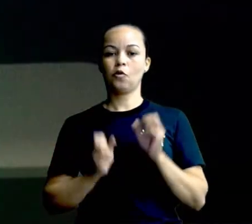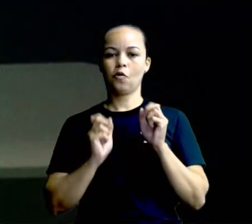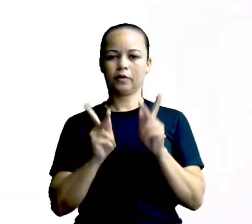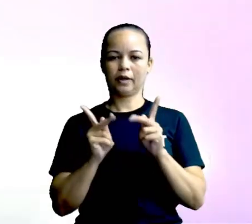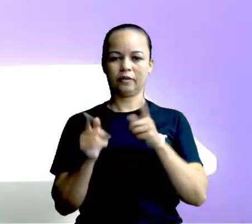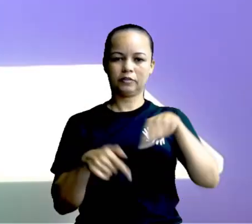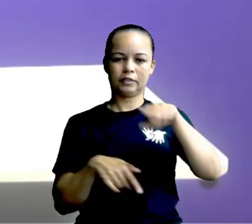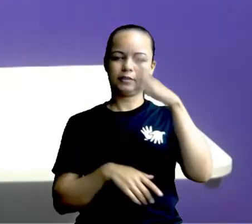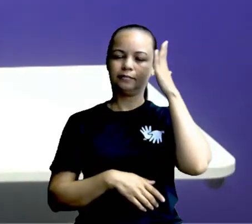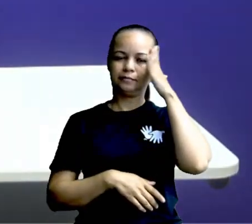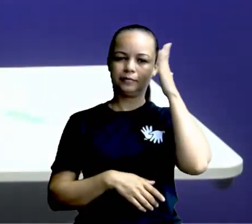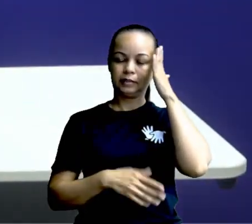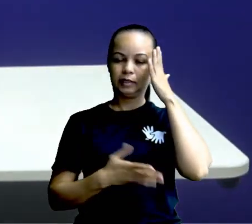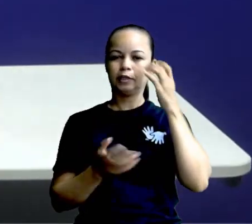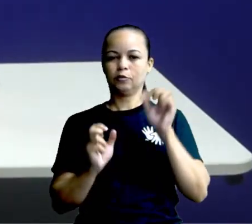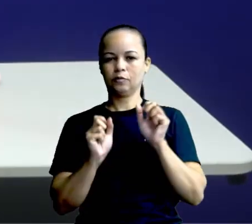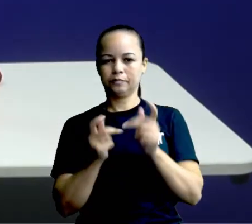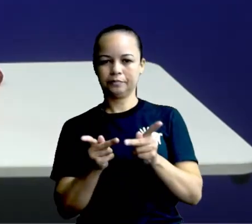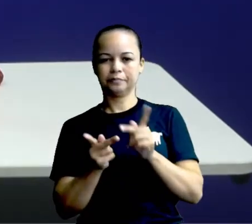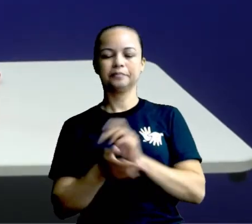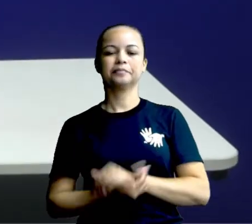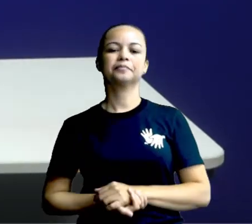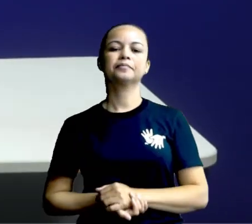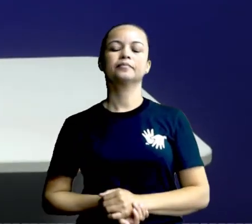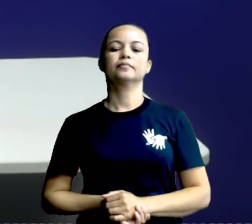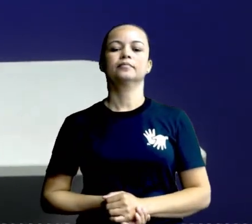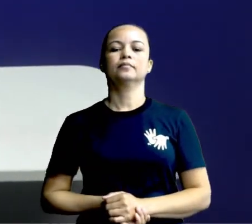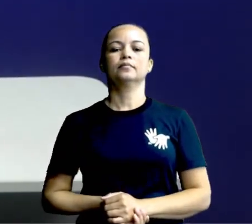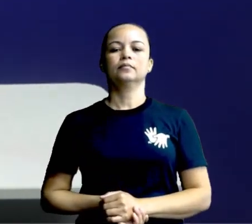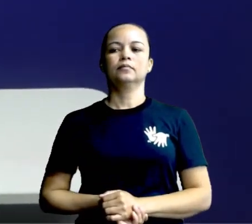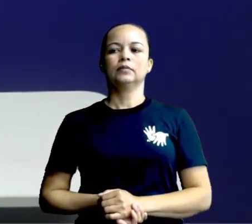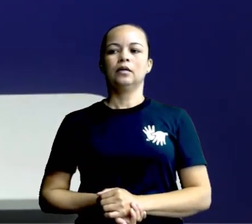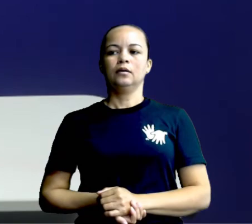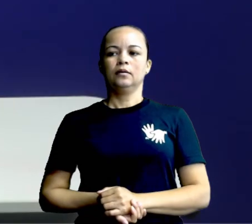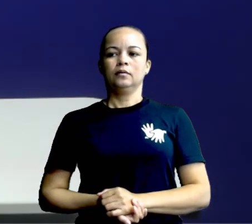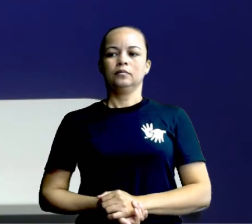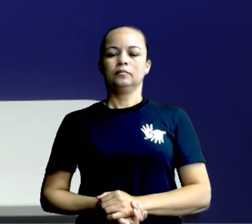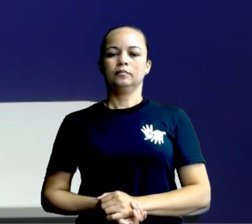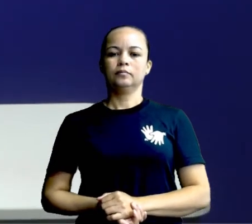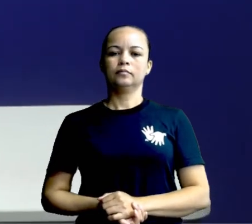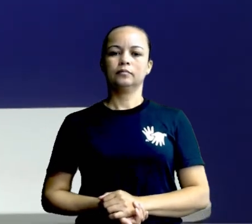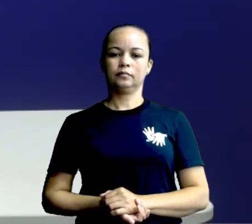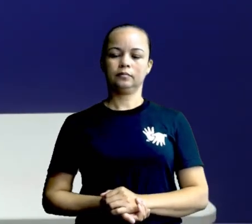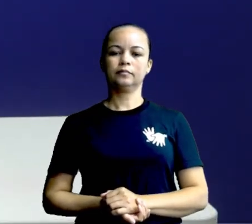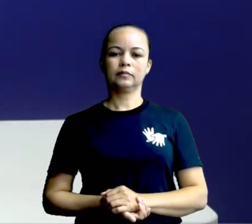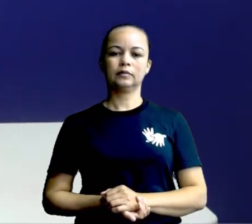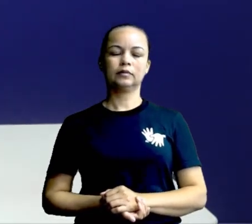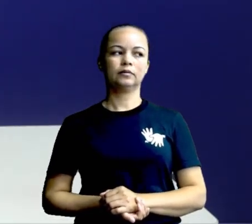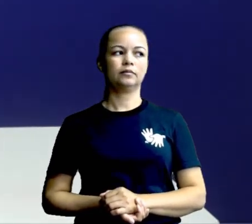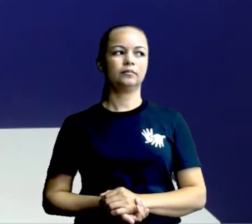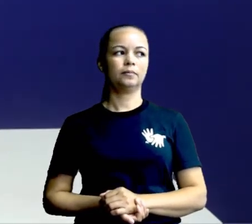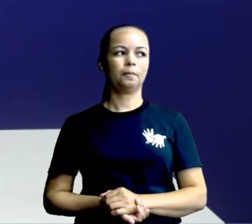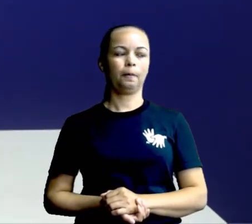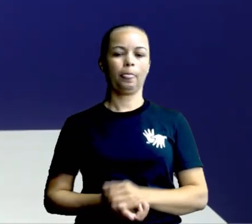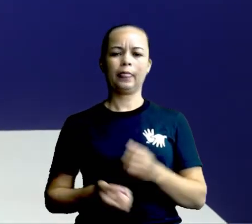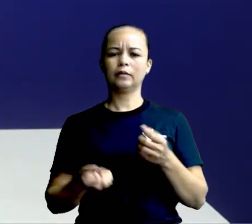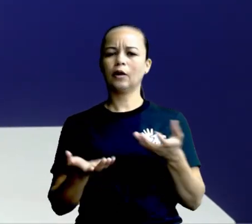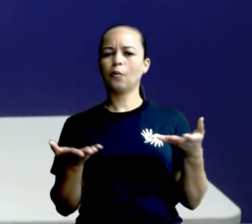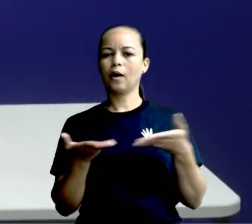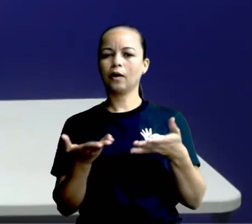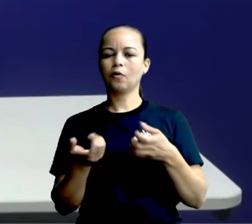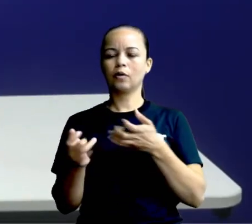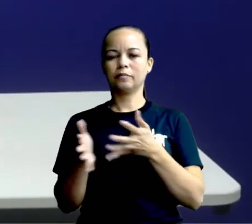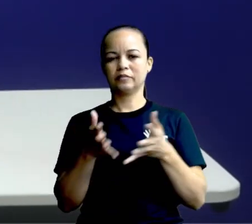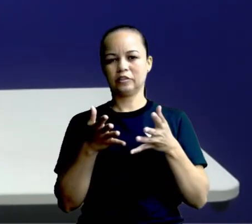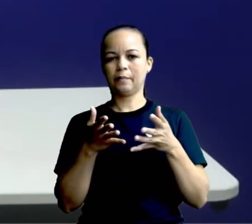Ok até aí, gente? Deu para entender? Tranquilo? Beleza? Então, vamos voltar agora para